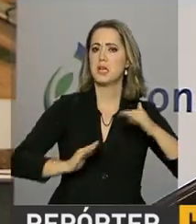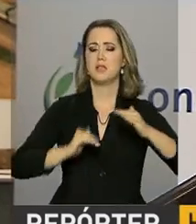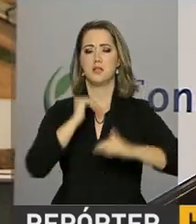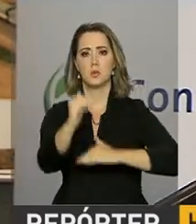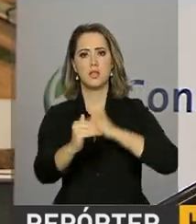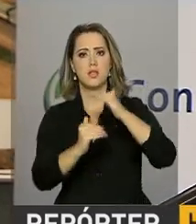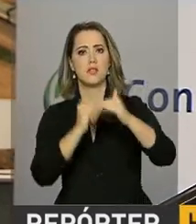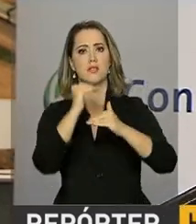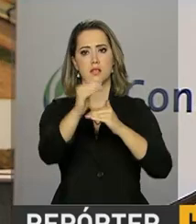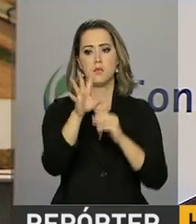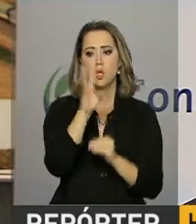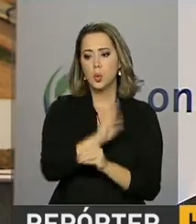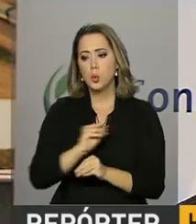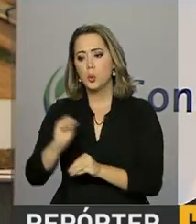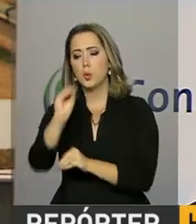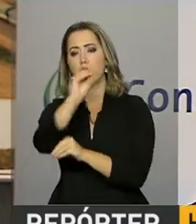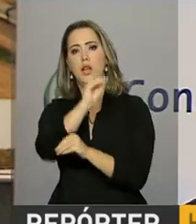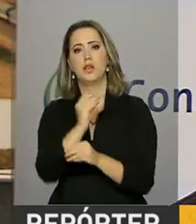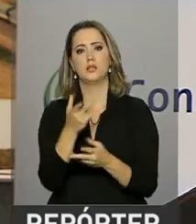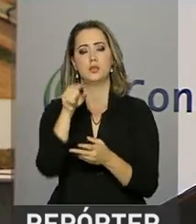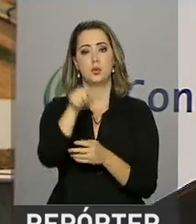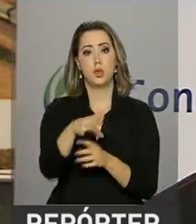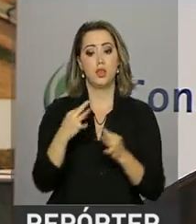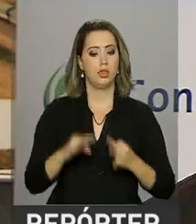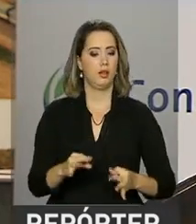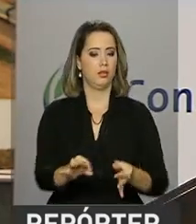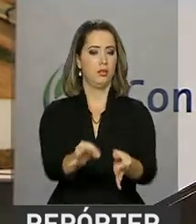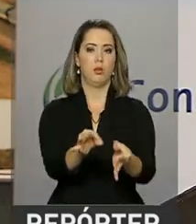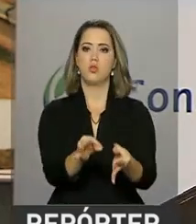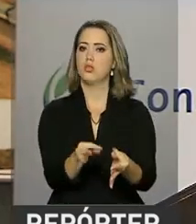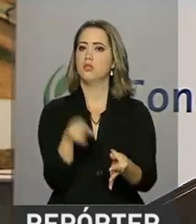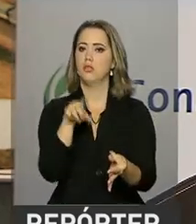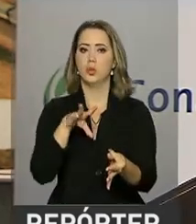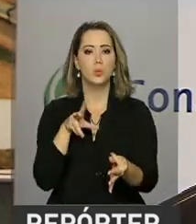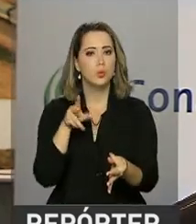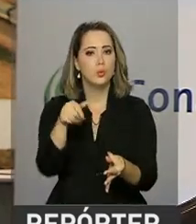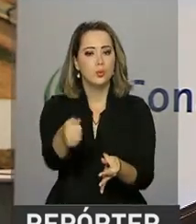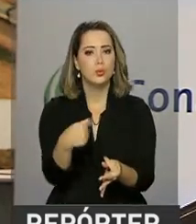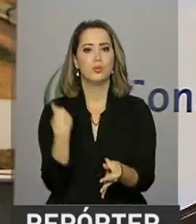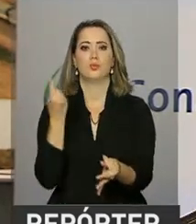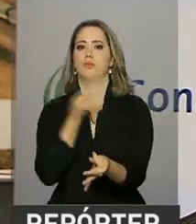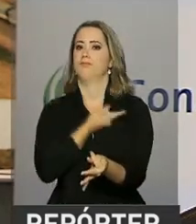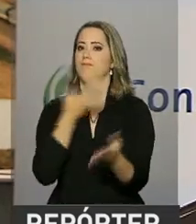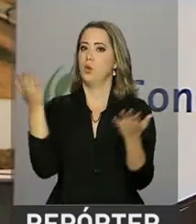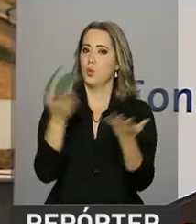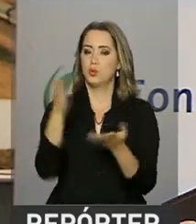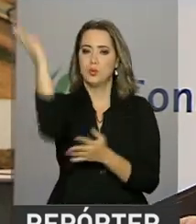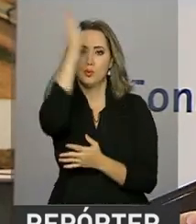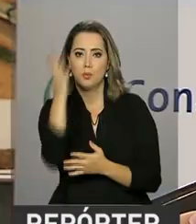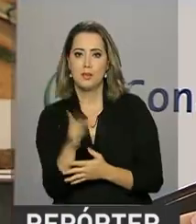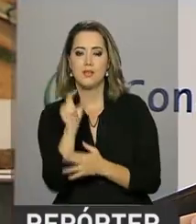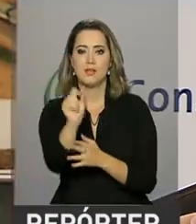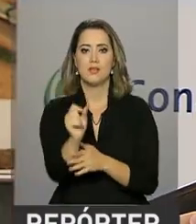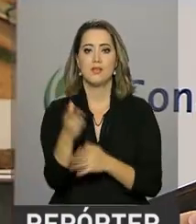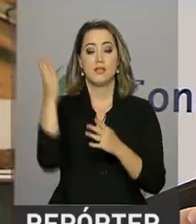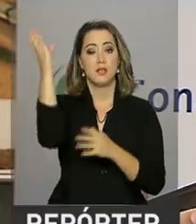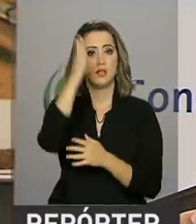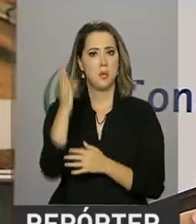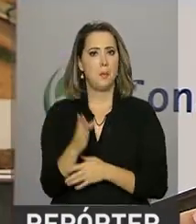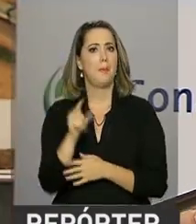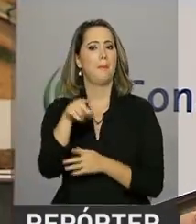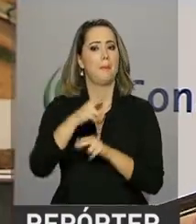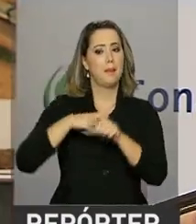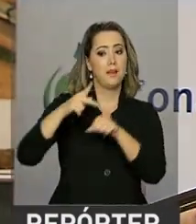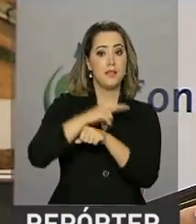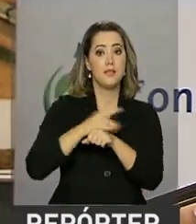de cuidado em termos de tecnologia tudo isso fez com que hoje o Brasil se tornasse um país muito importante